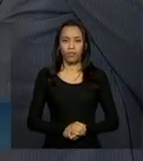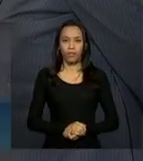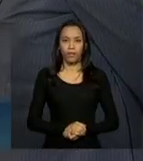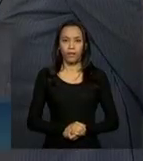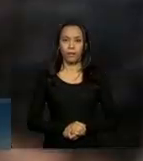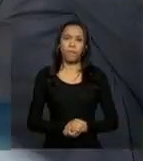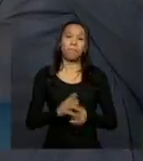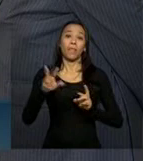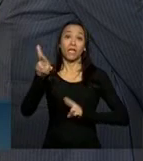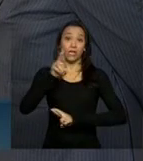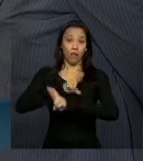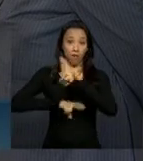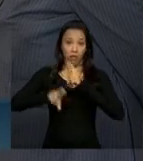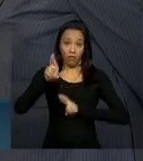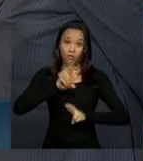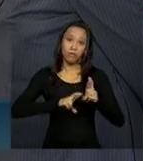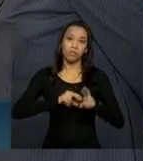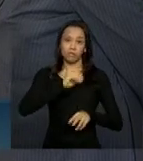As relações diplomáticas